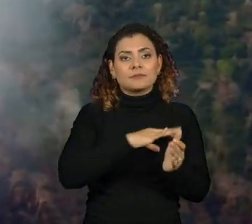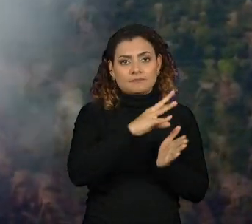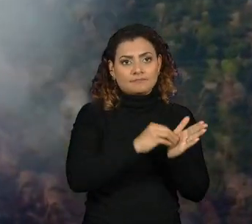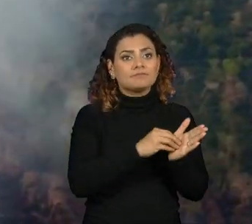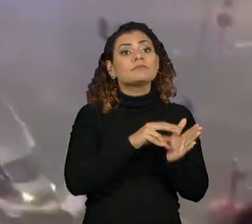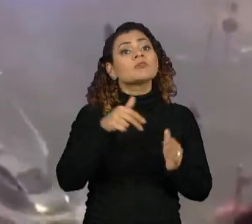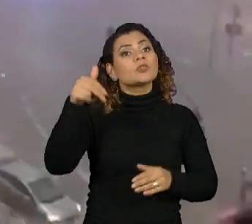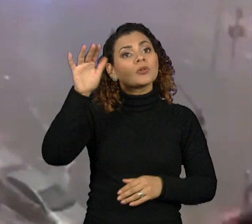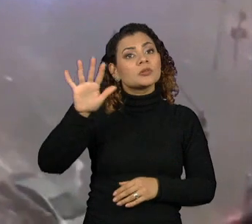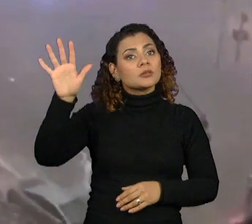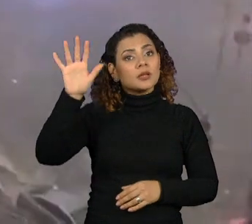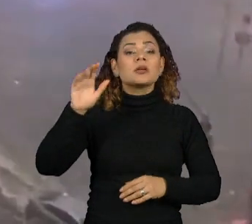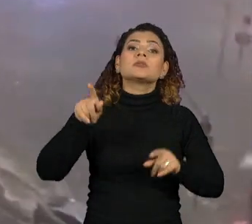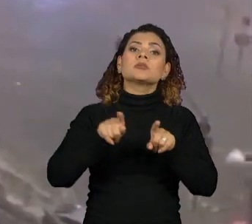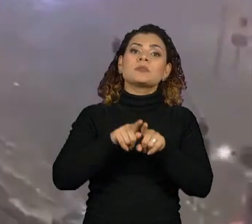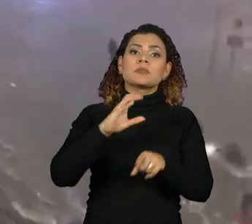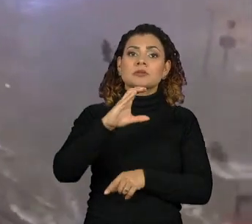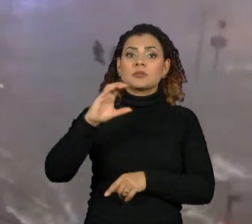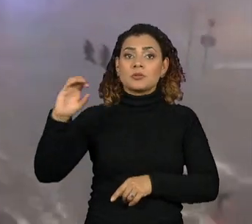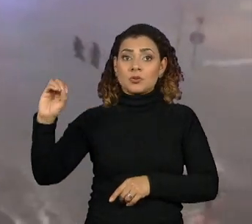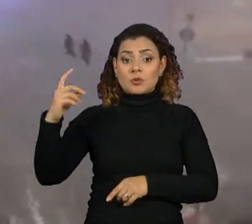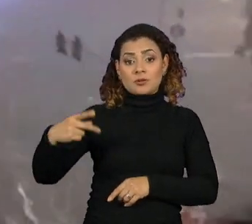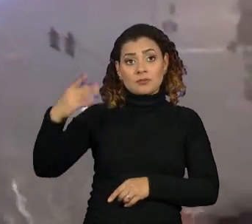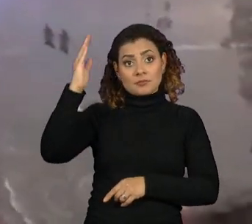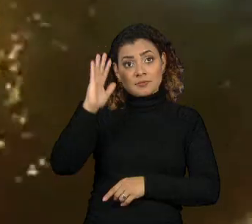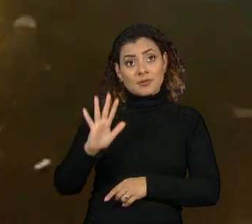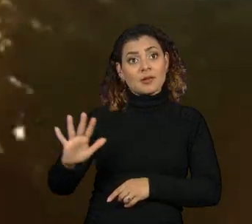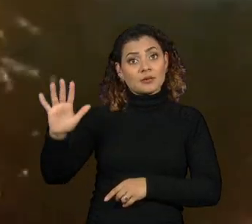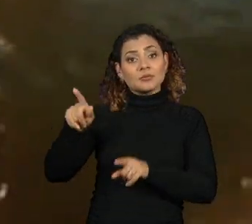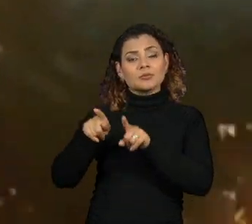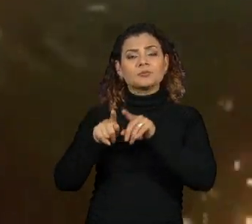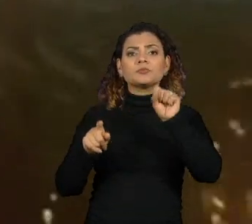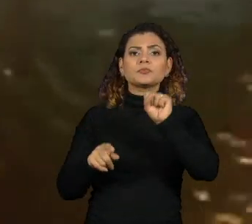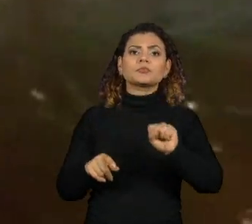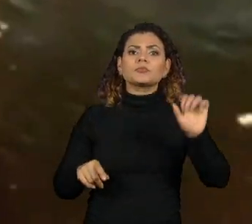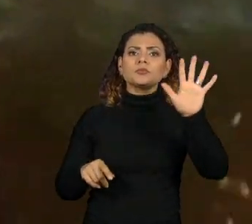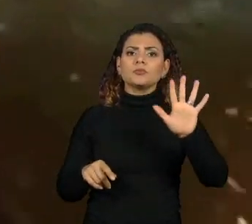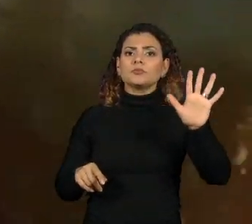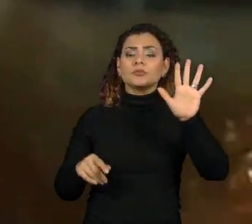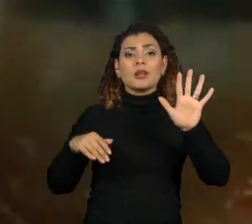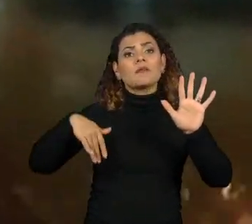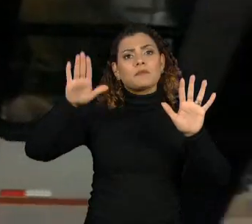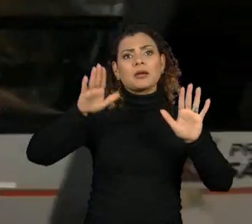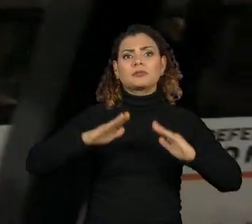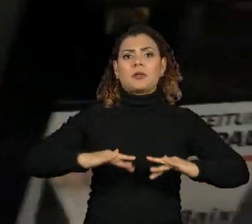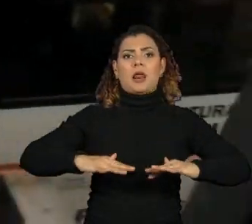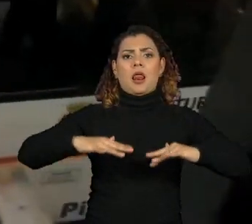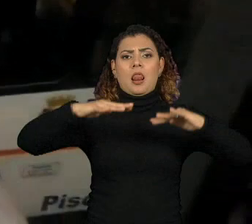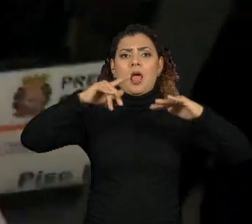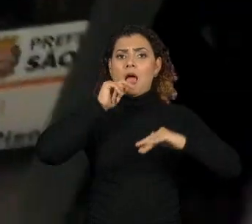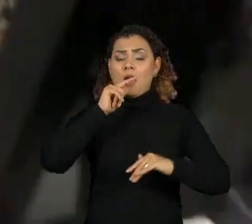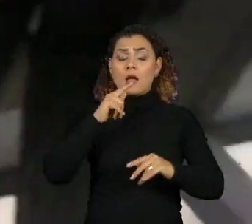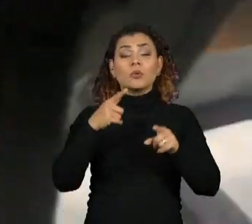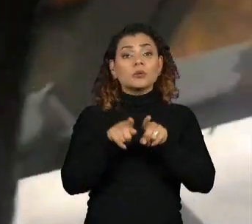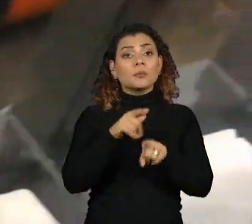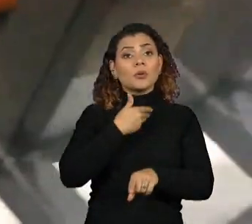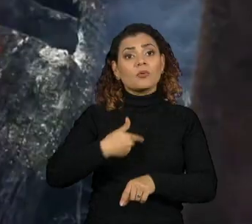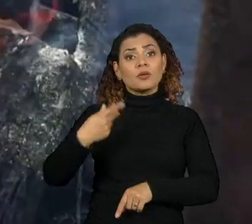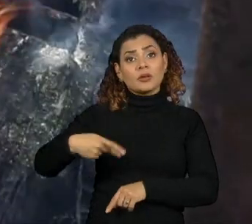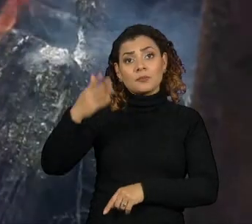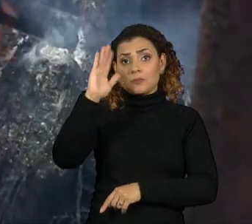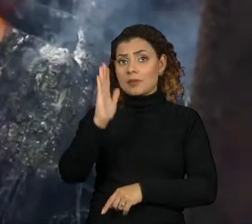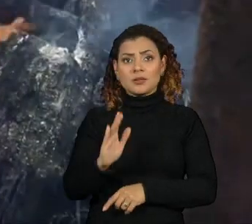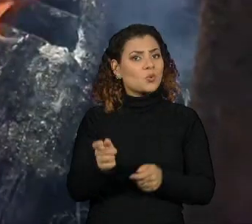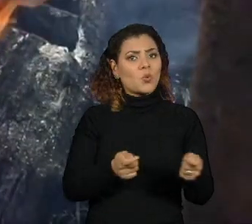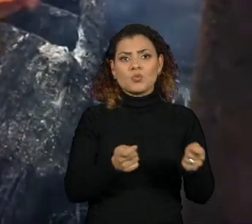no Nordeste e no Centro-Oeste do país. Cidades do Sudeste com mais enchentes. E o governo brasileiro não